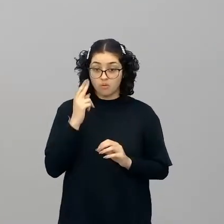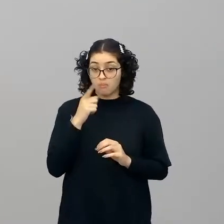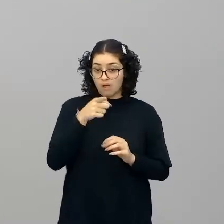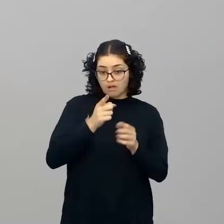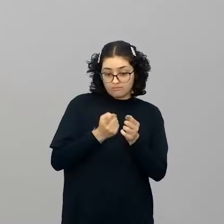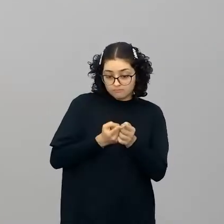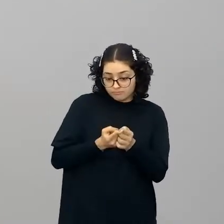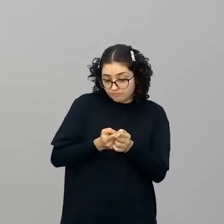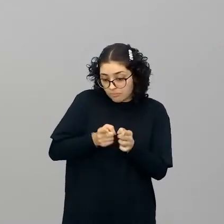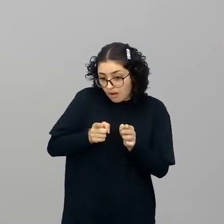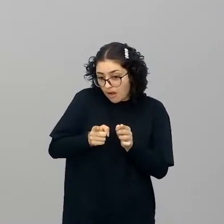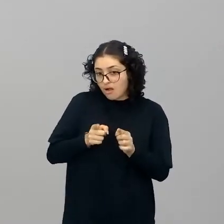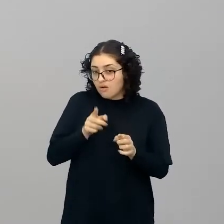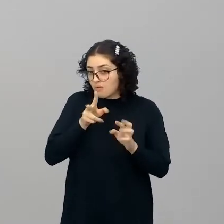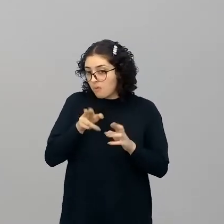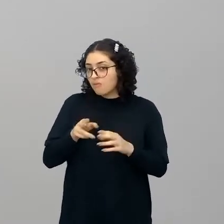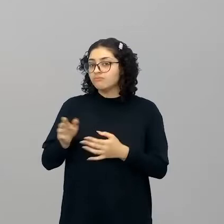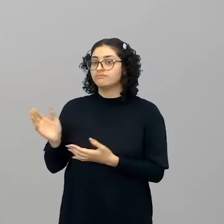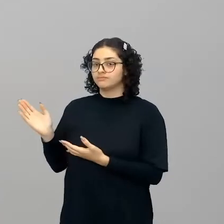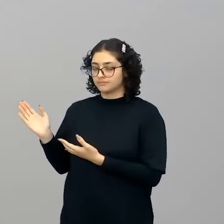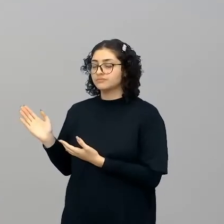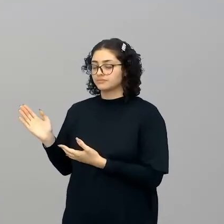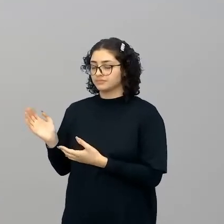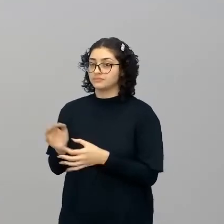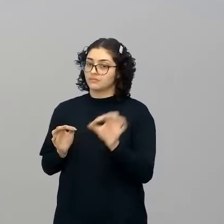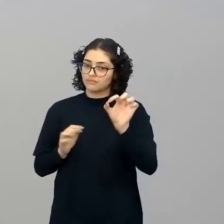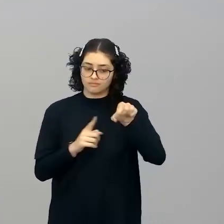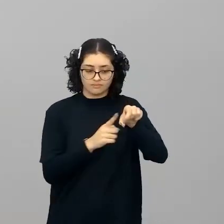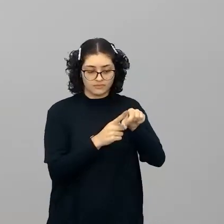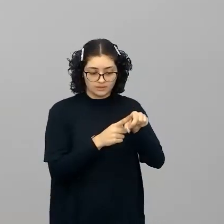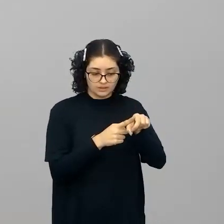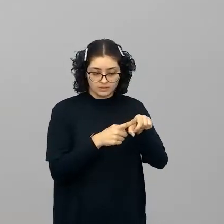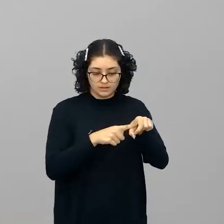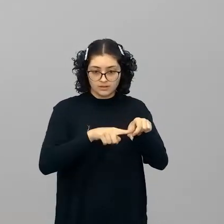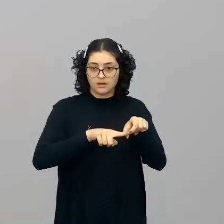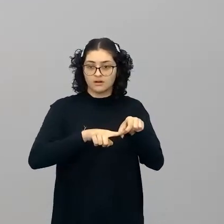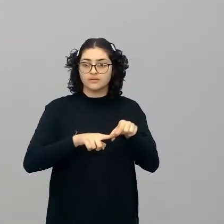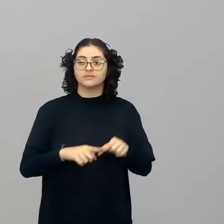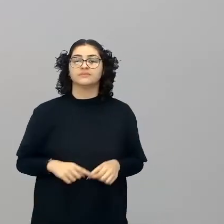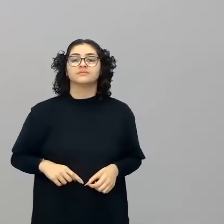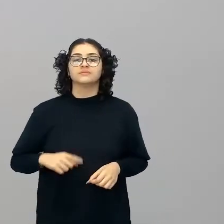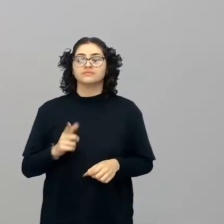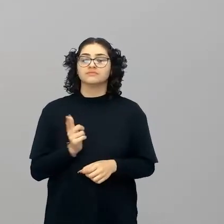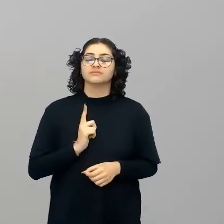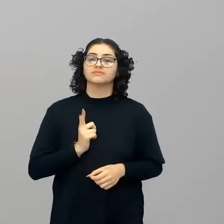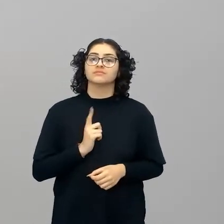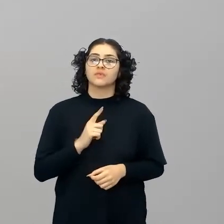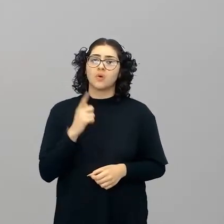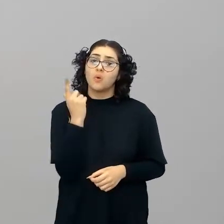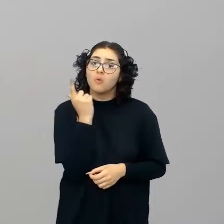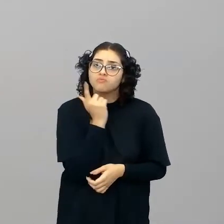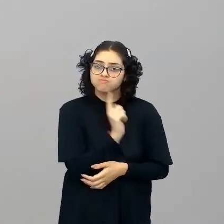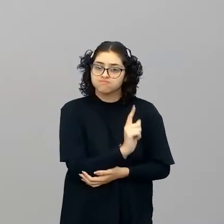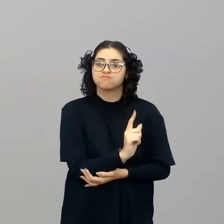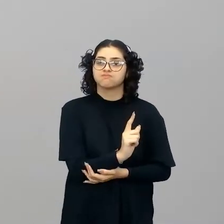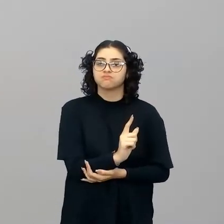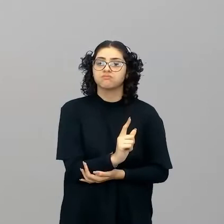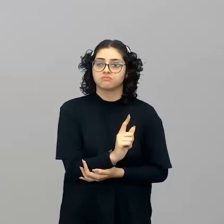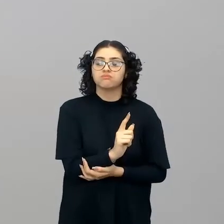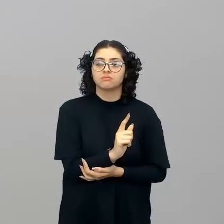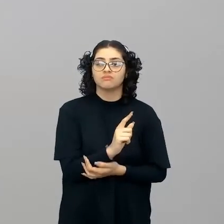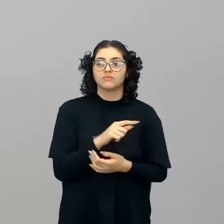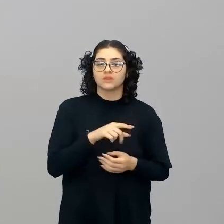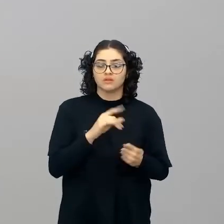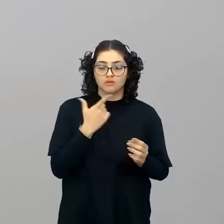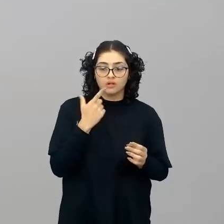formato esférico, mas que é levemente achatado no seu centro, a gente então consegue fazer esse transporte de